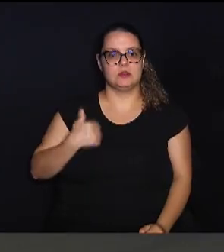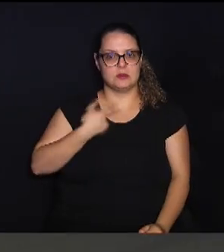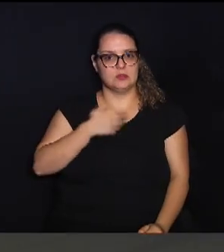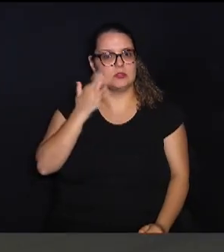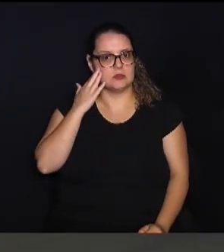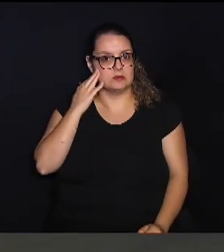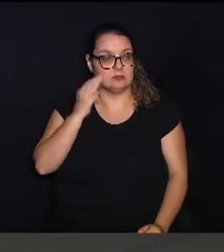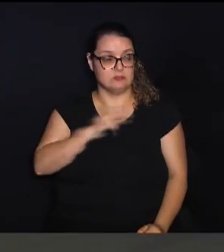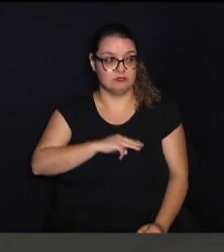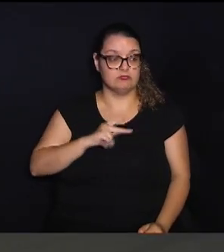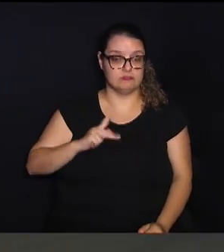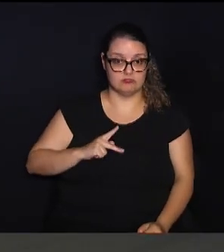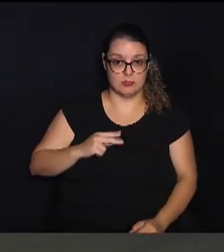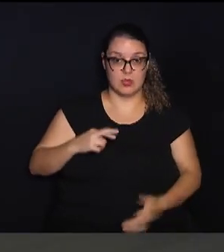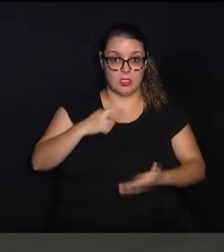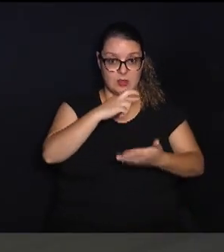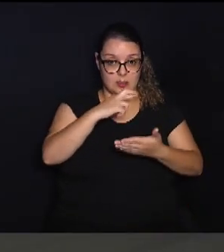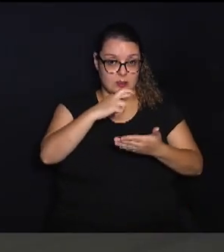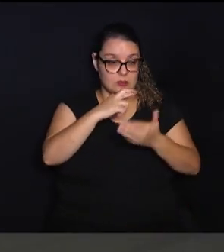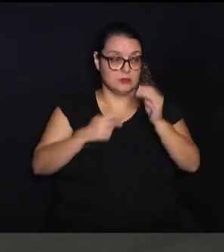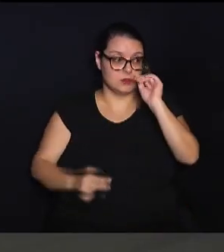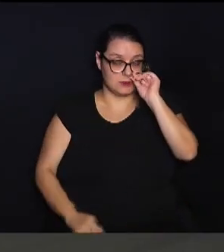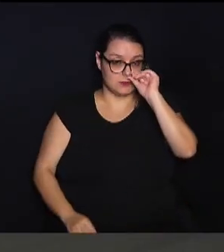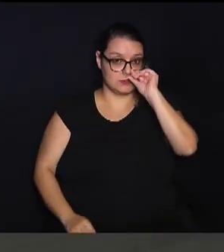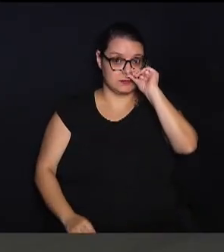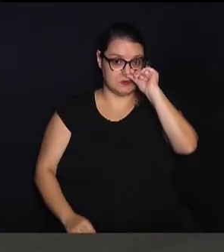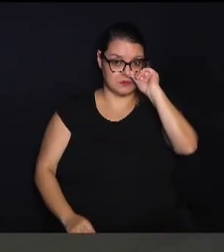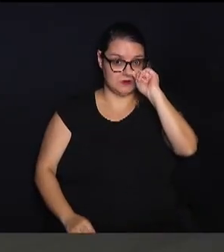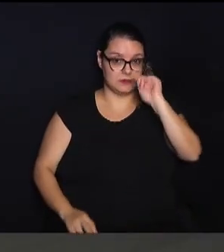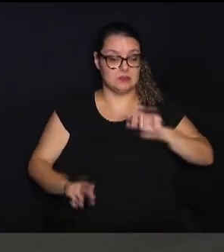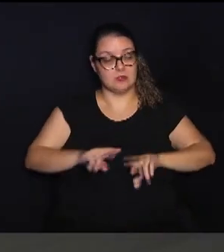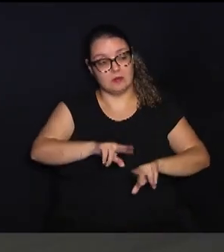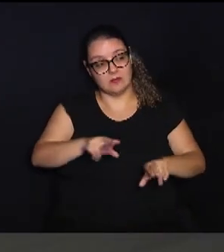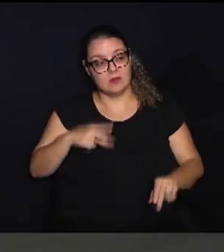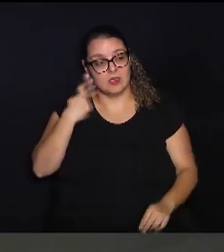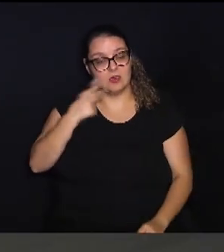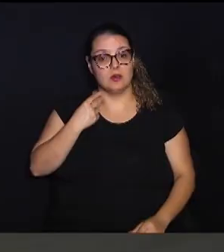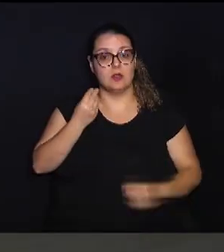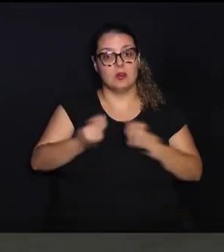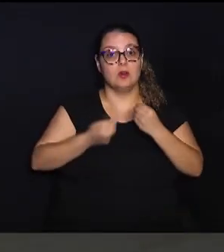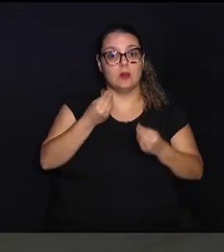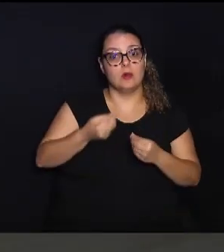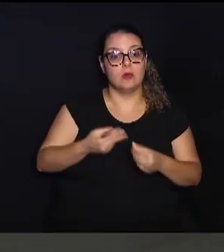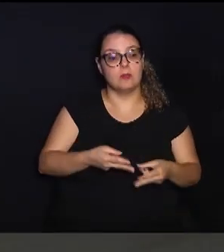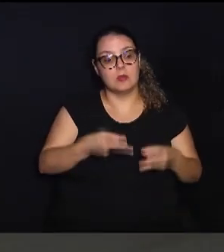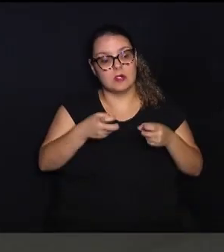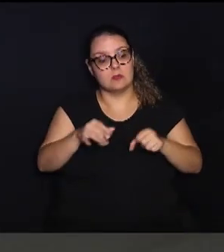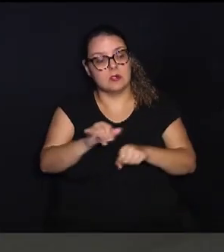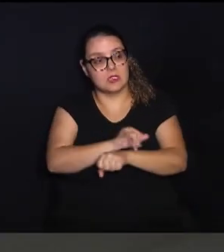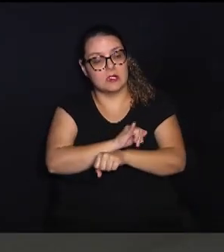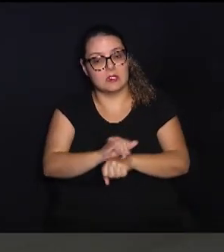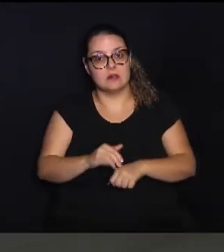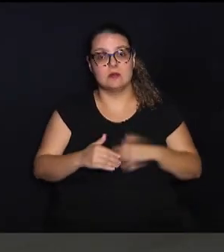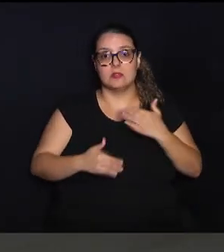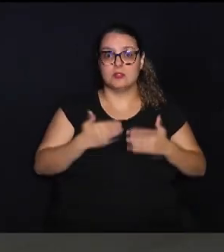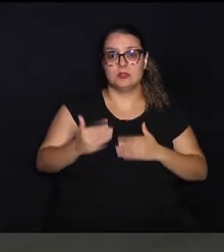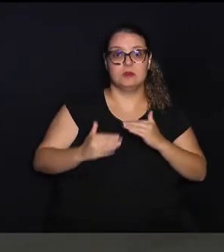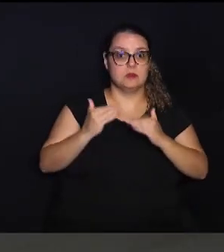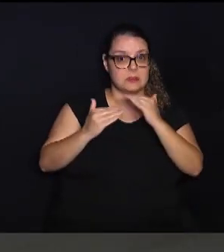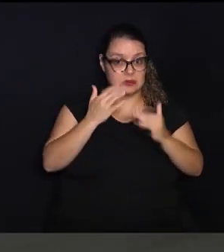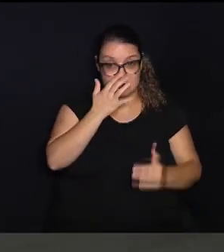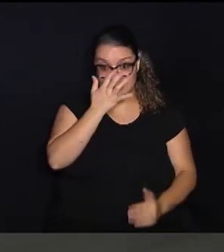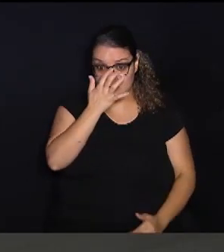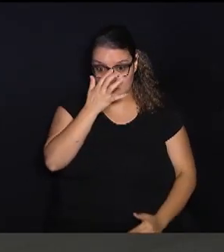Ministério Público está investigando muitos parlamentares. Como é que você enxerga esta ferramenta? Ela ainda está em evolução?